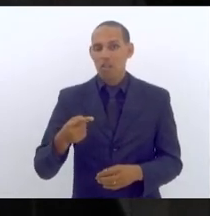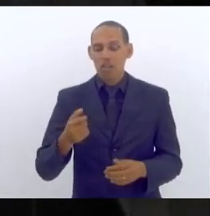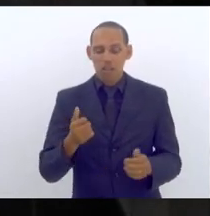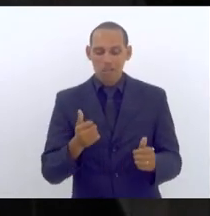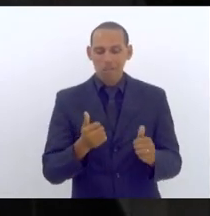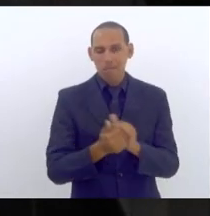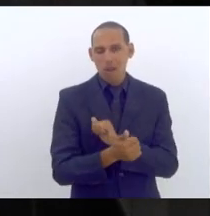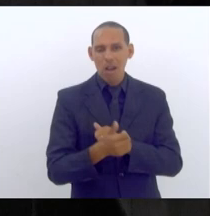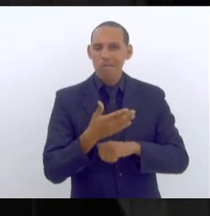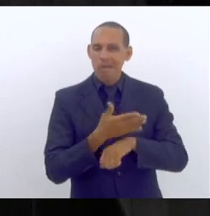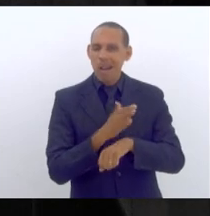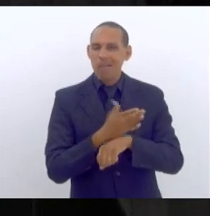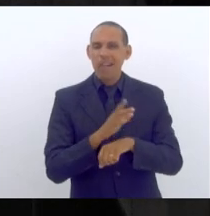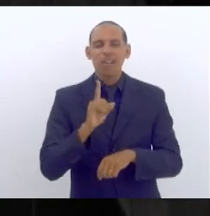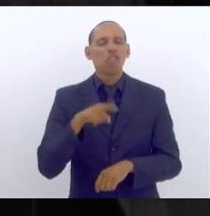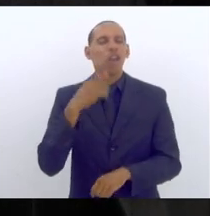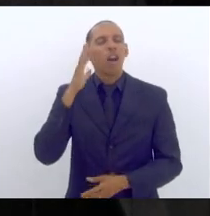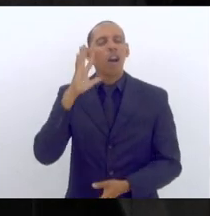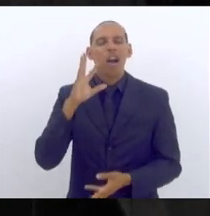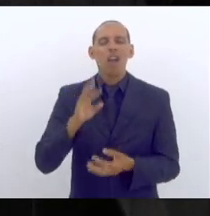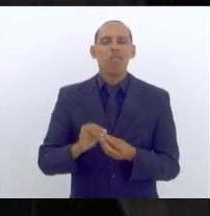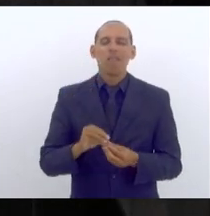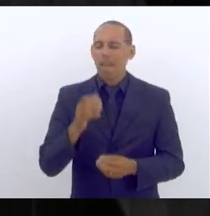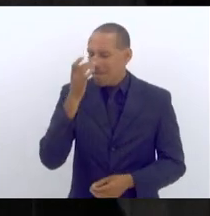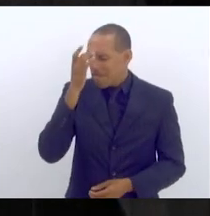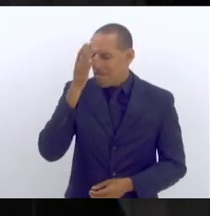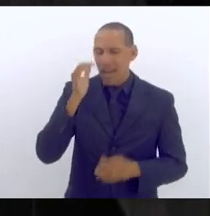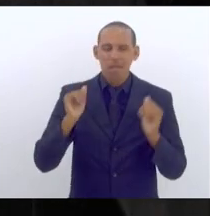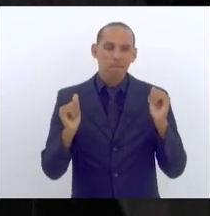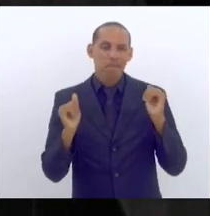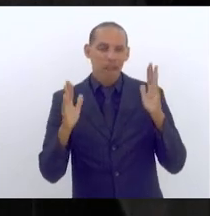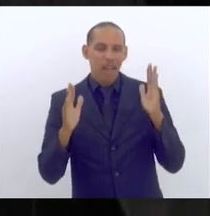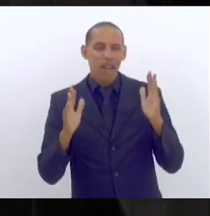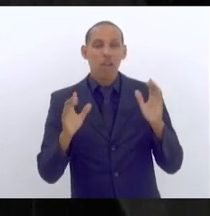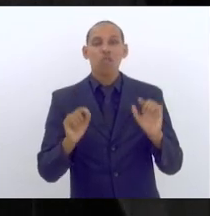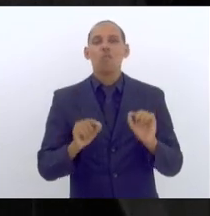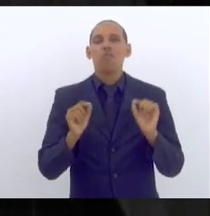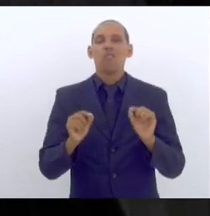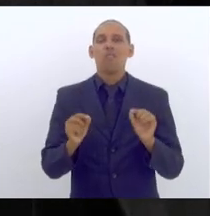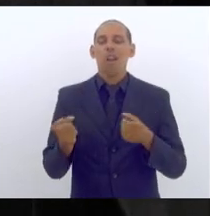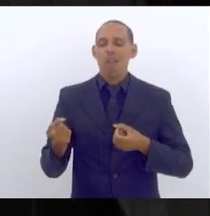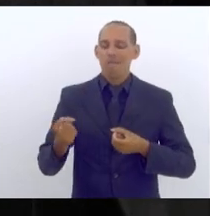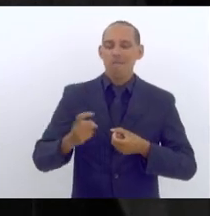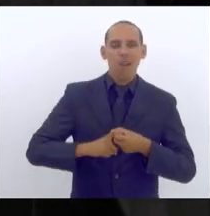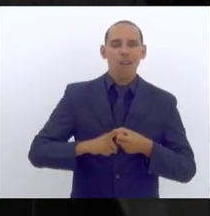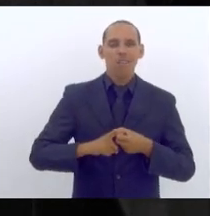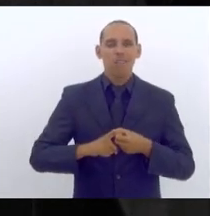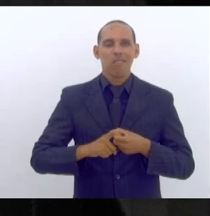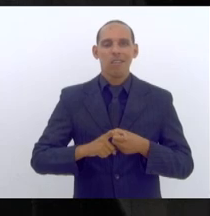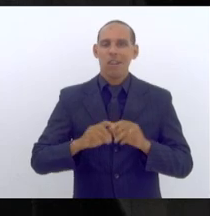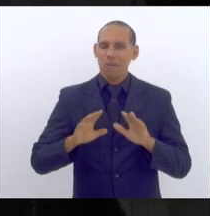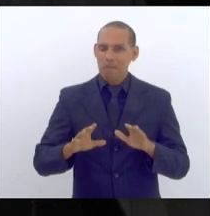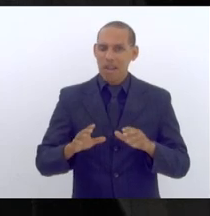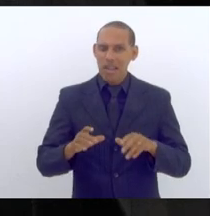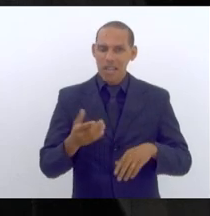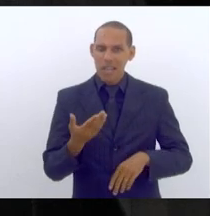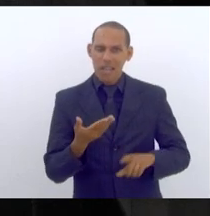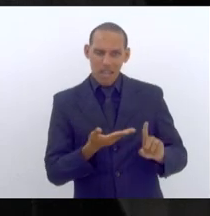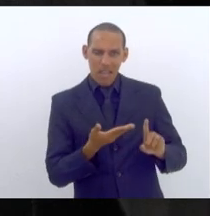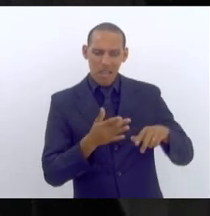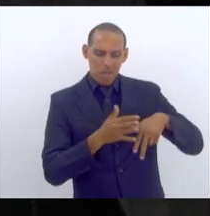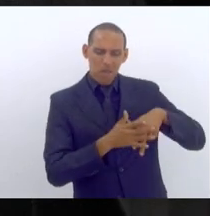entendemos que fica muito mais fácil a recuperação e não a volta mais desse paciente